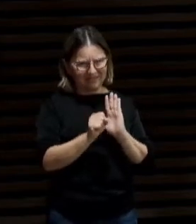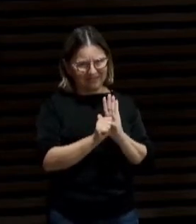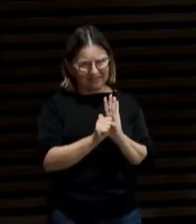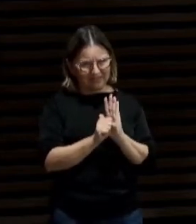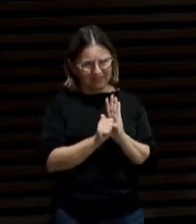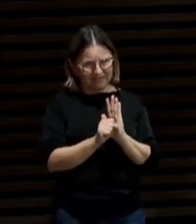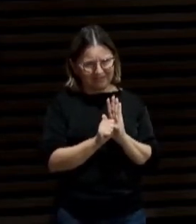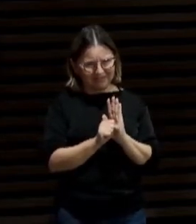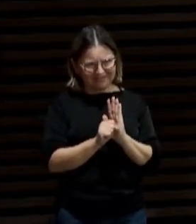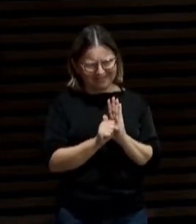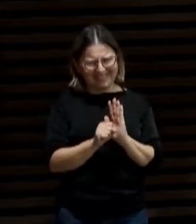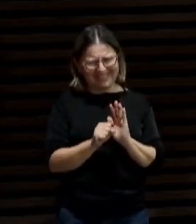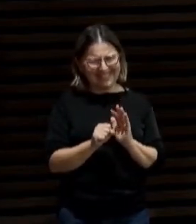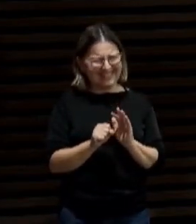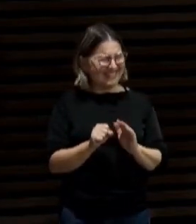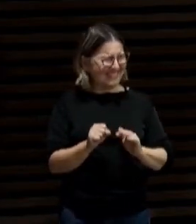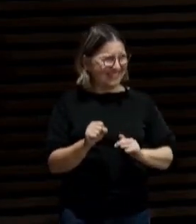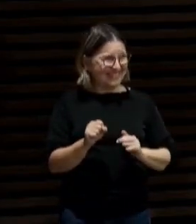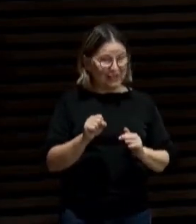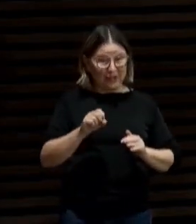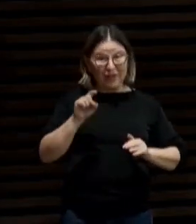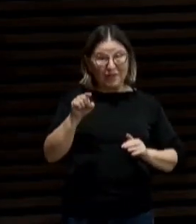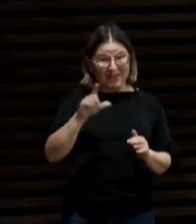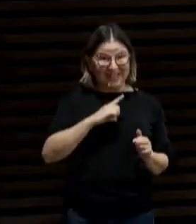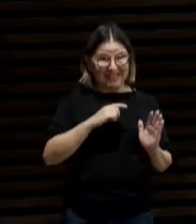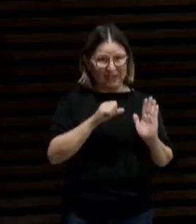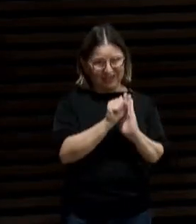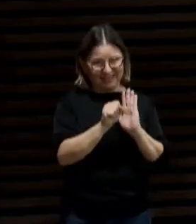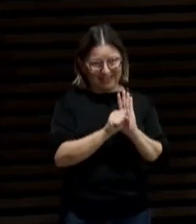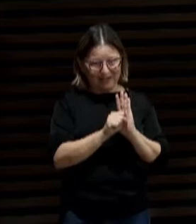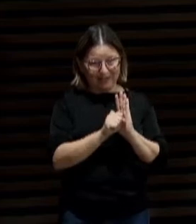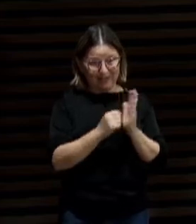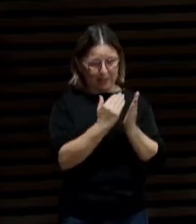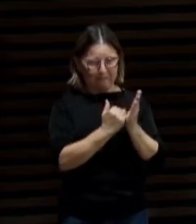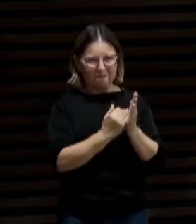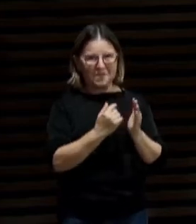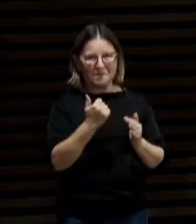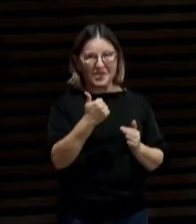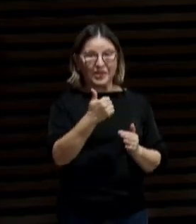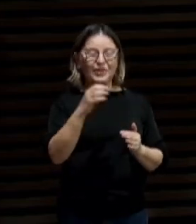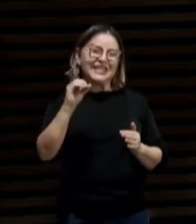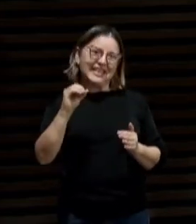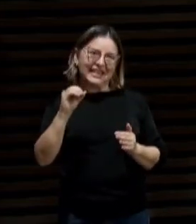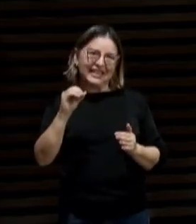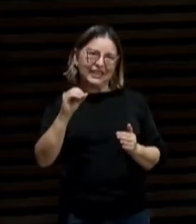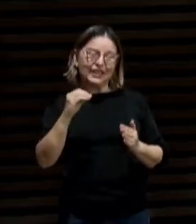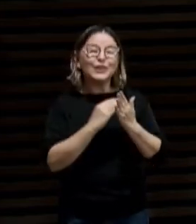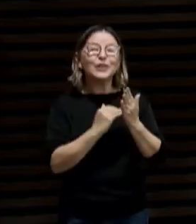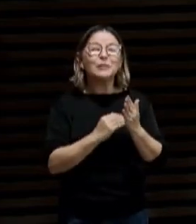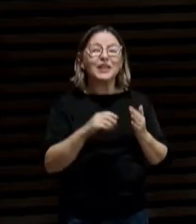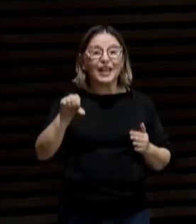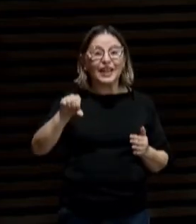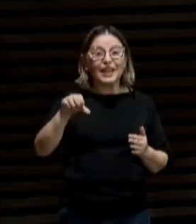Oh, precisa de calculadora aí, galera? Você tem um século, e você tira 10 anos, sobra quanto? 90 anos.